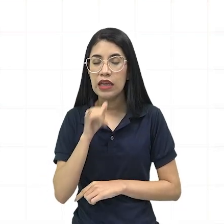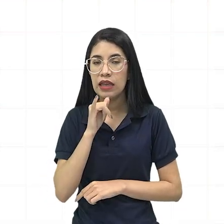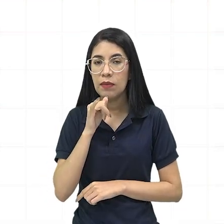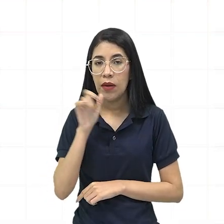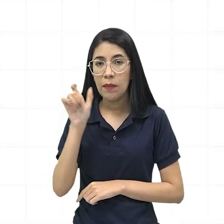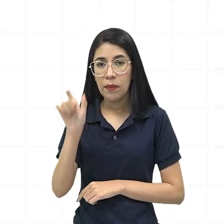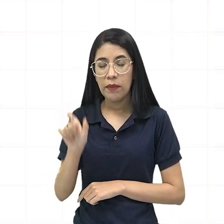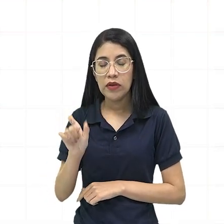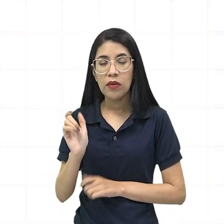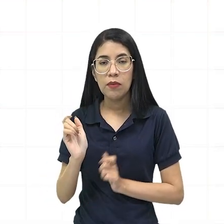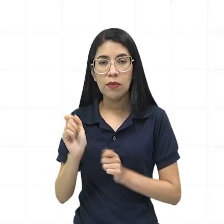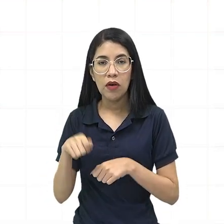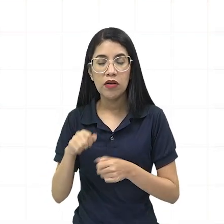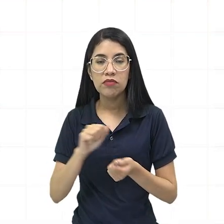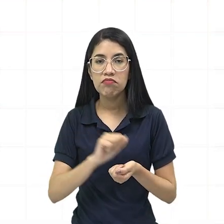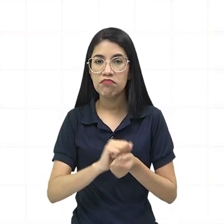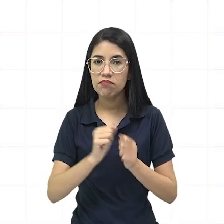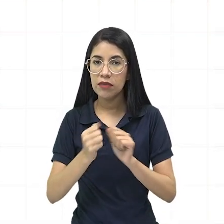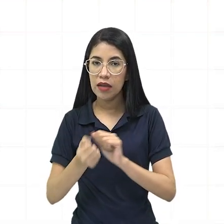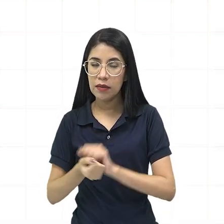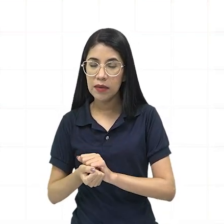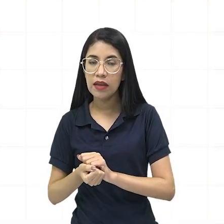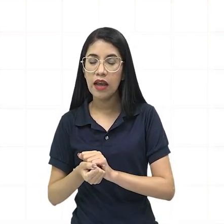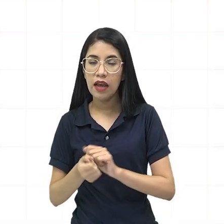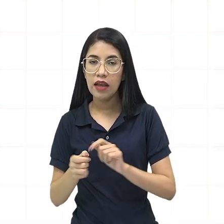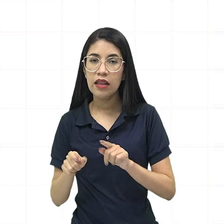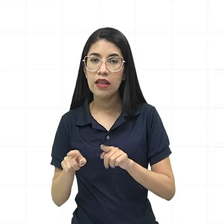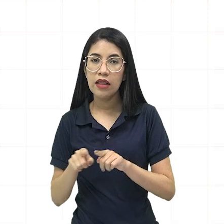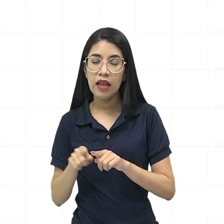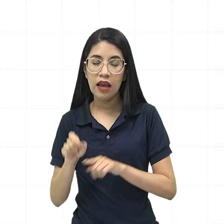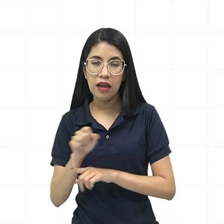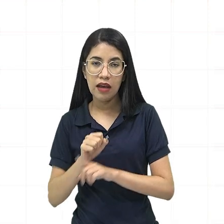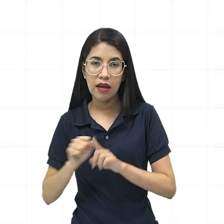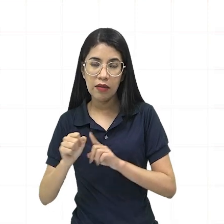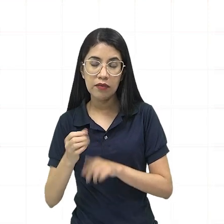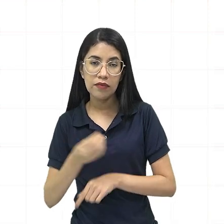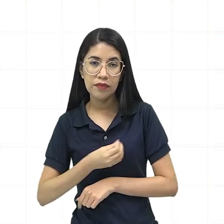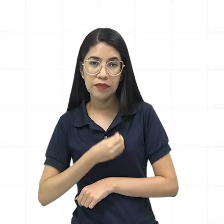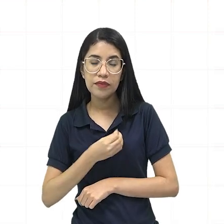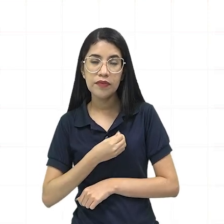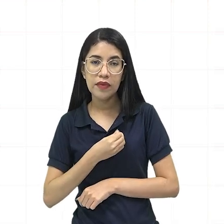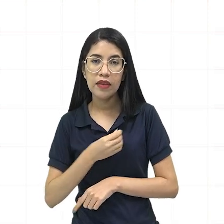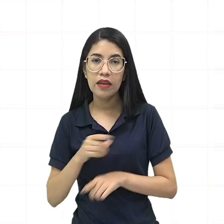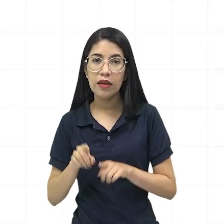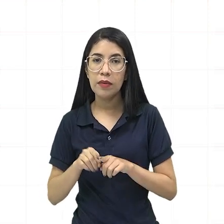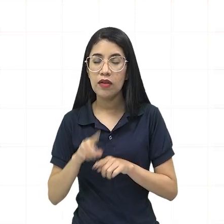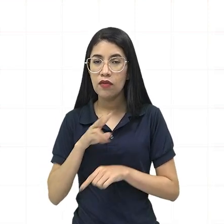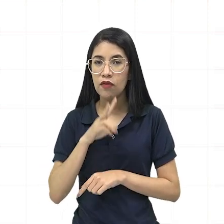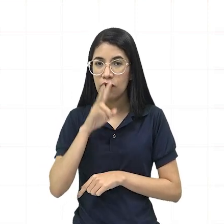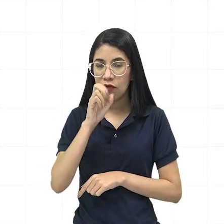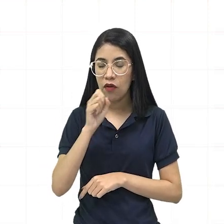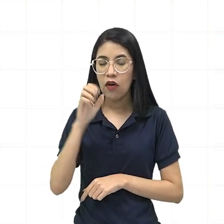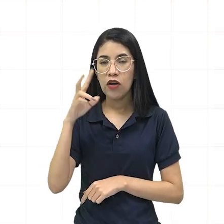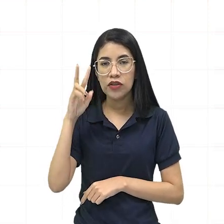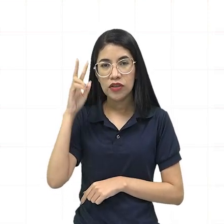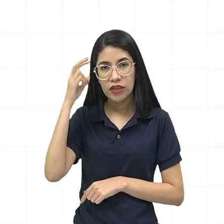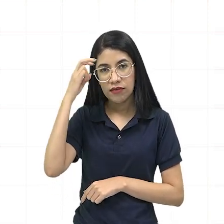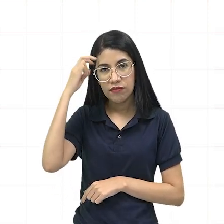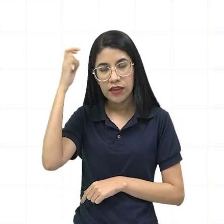aí se adaptar e se tornar apto a uma sociedade, né, sendo mais forte, inteligente e